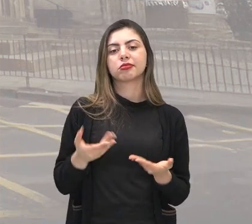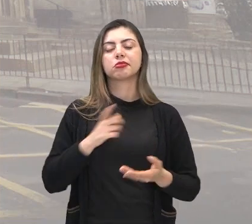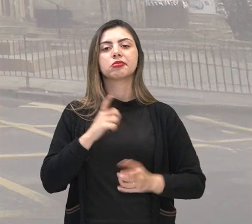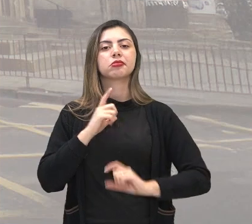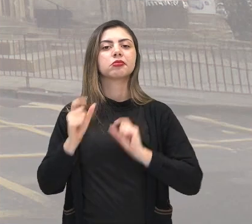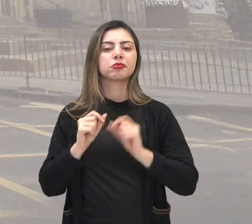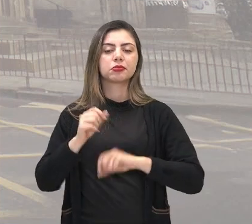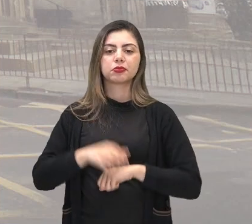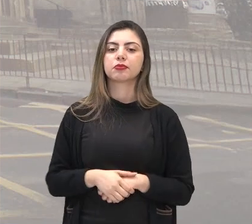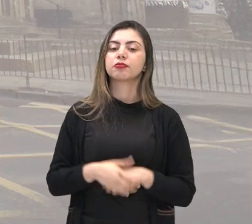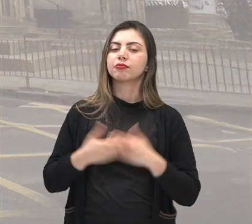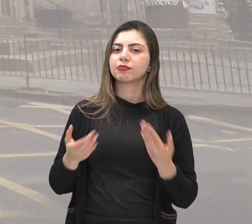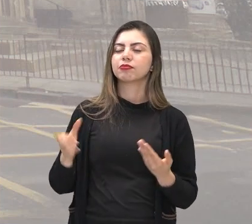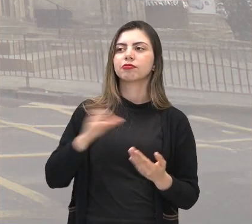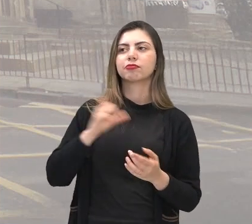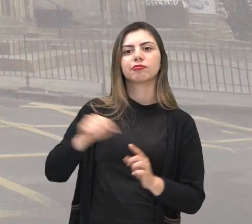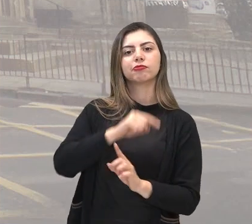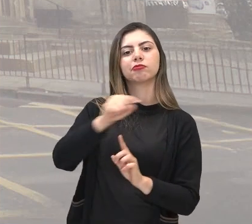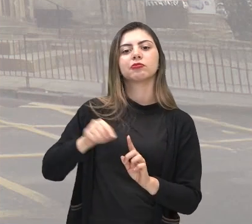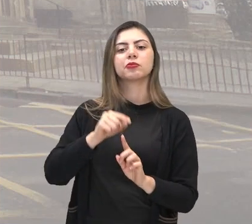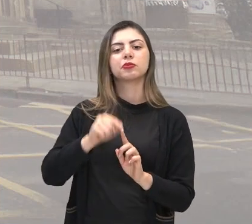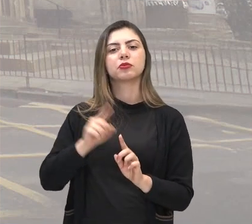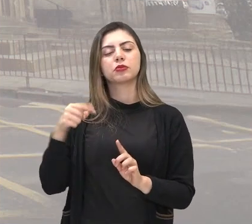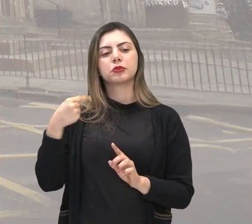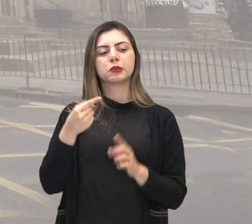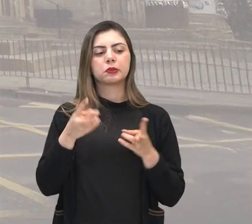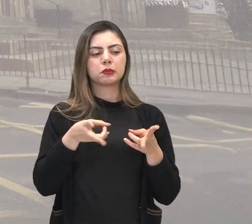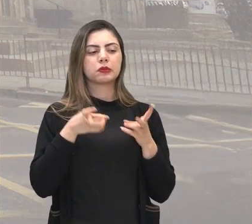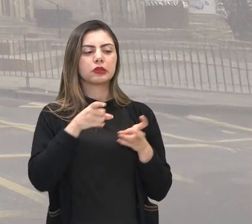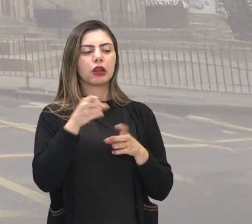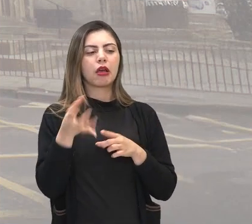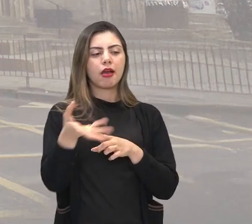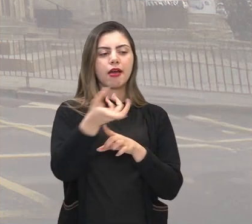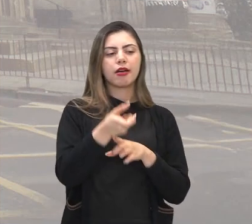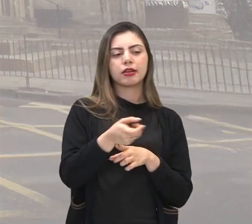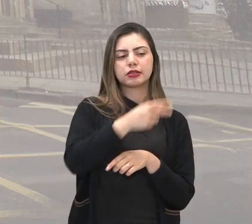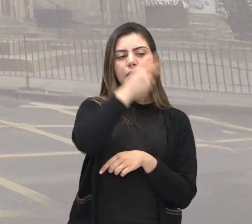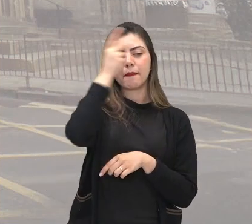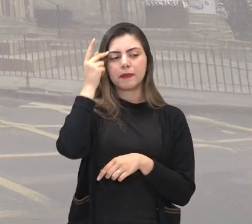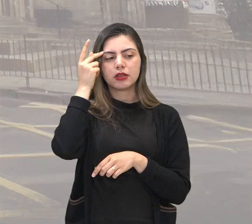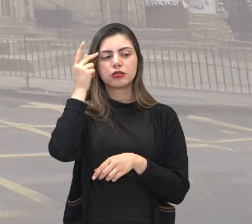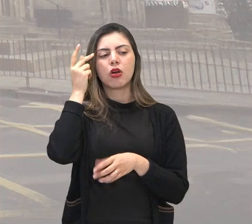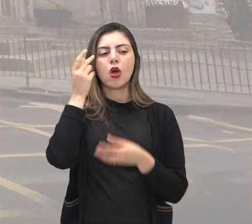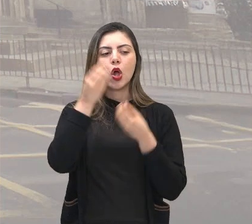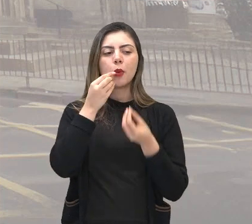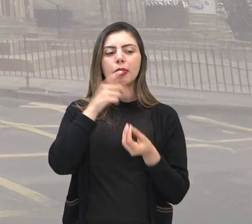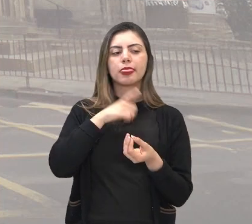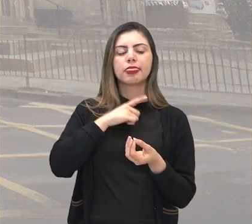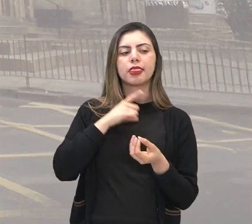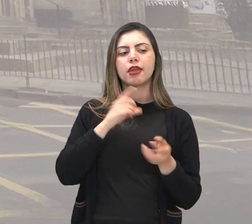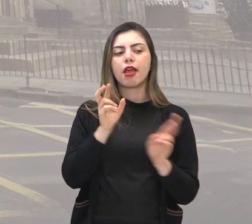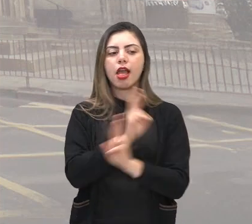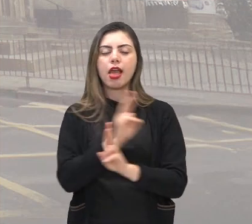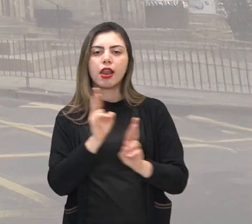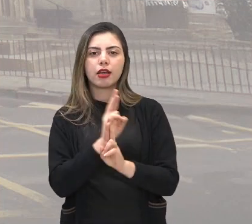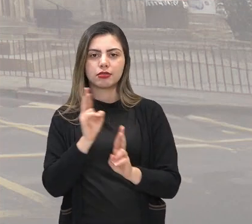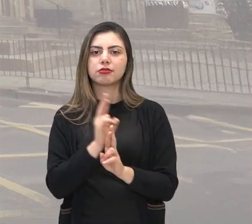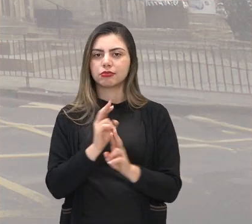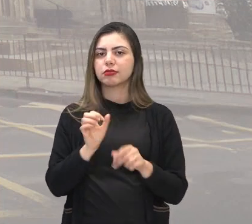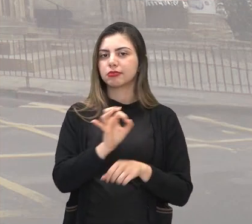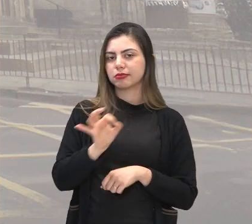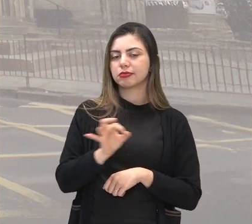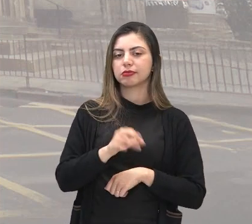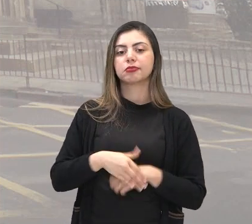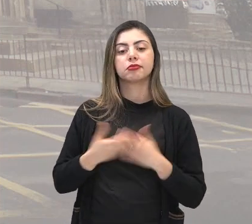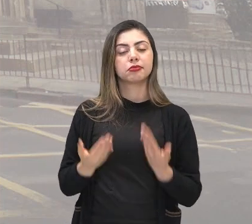eh um um ideal de trazer a gente olhar uma obra e identificar a pessoa que fez e inclusive ter uma relação com